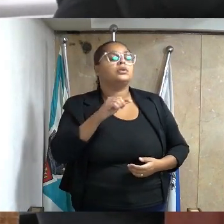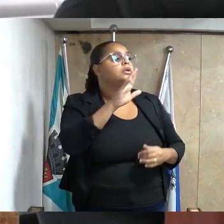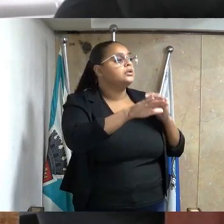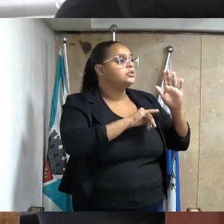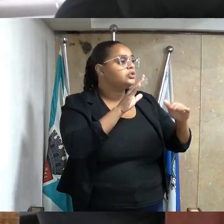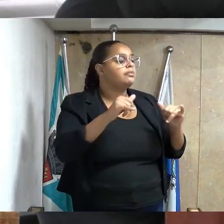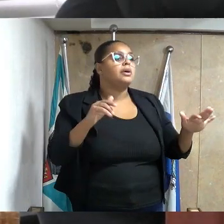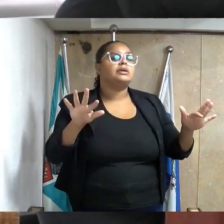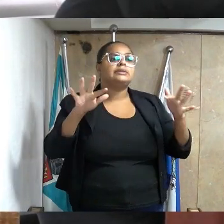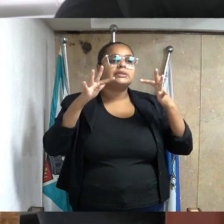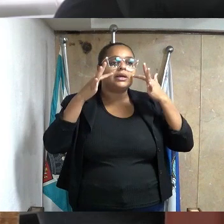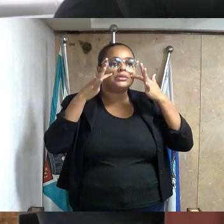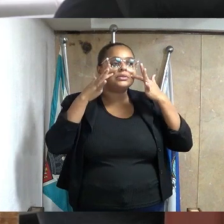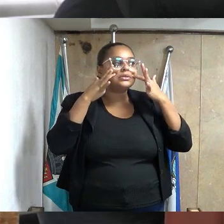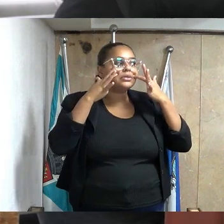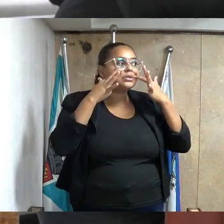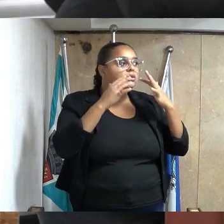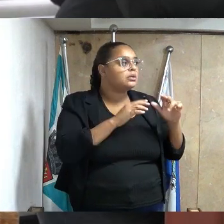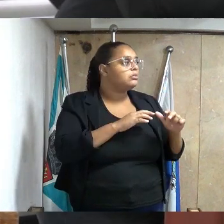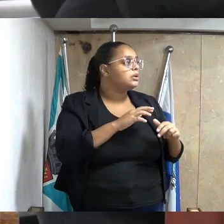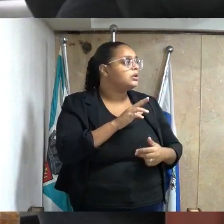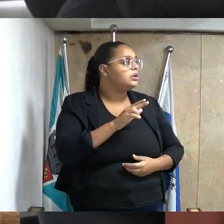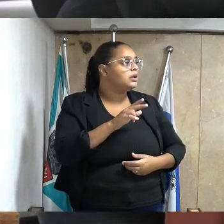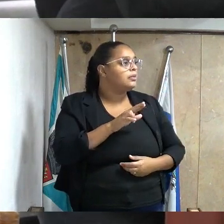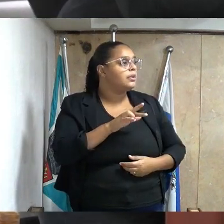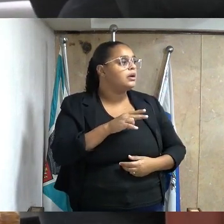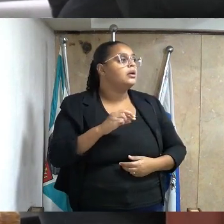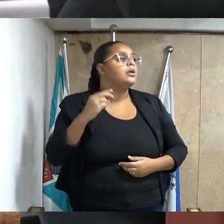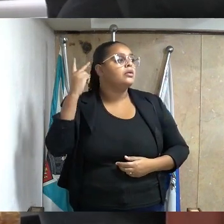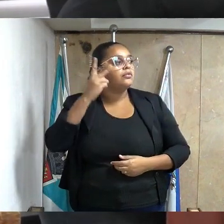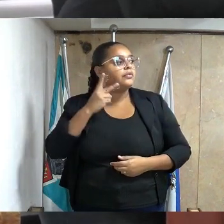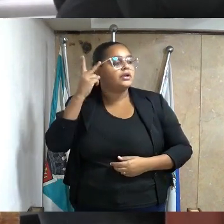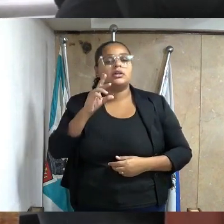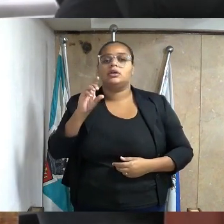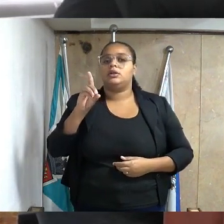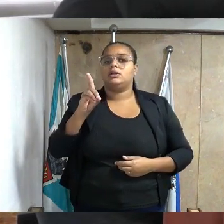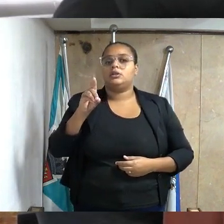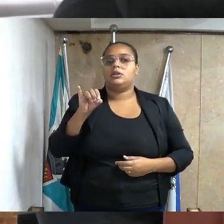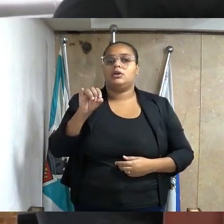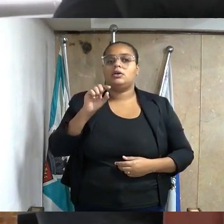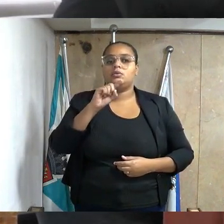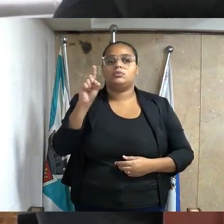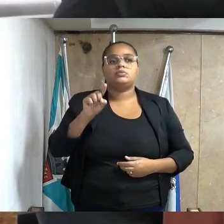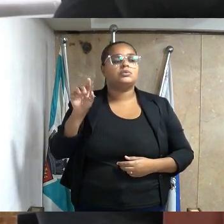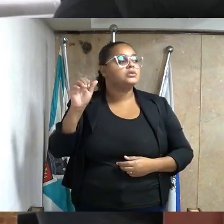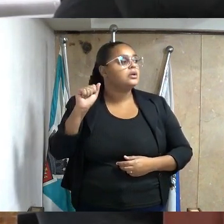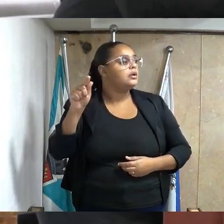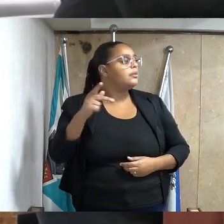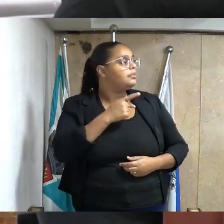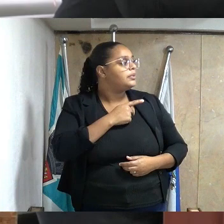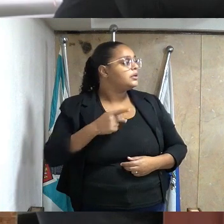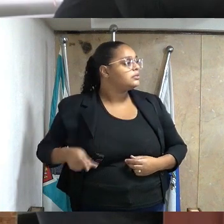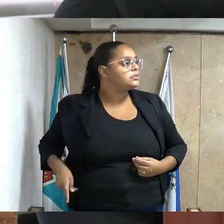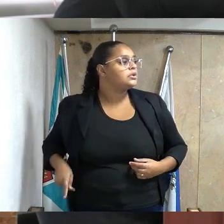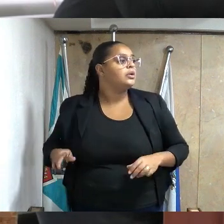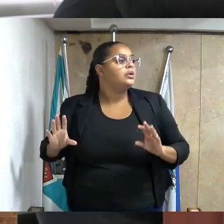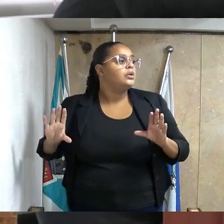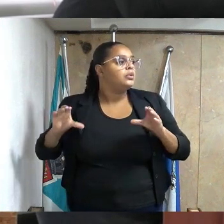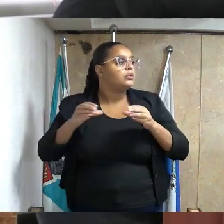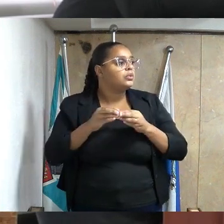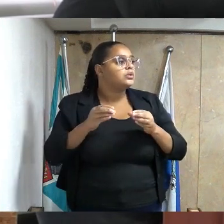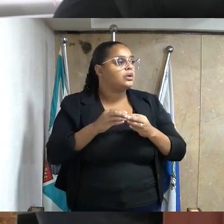chamar a atenção da minha irmã, vereadora Delza de Oliveira, que ela é presidente de comissão